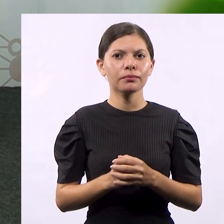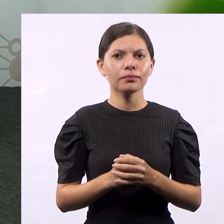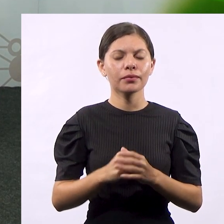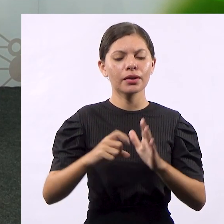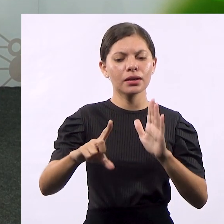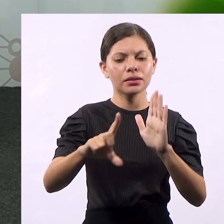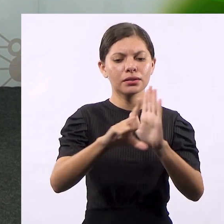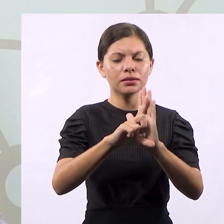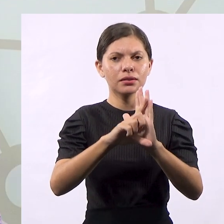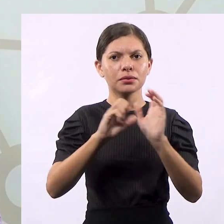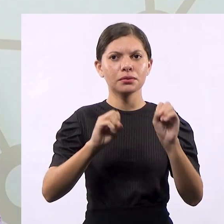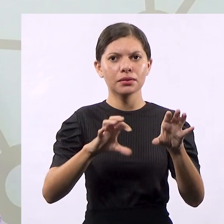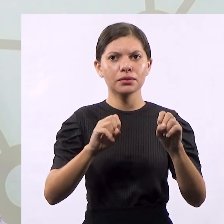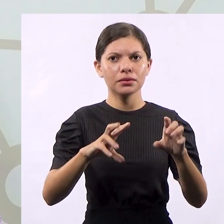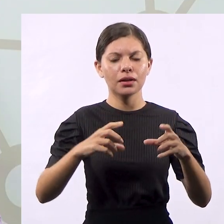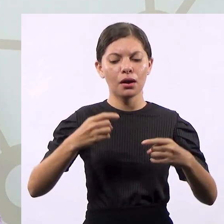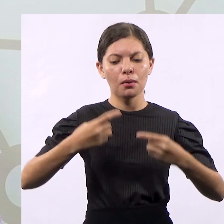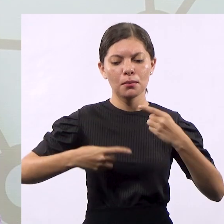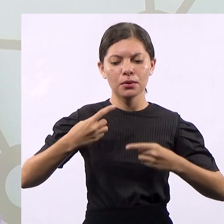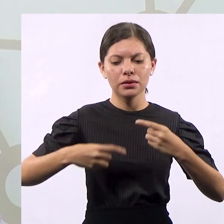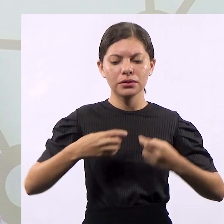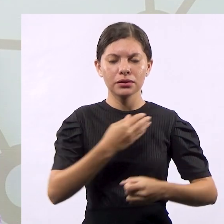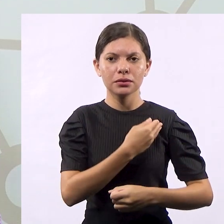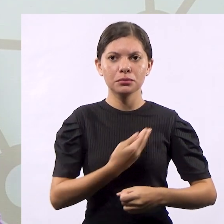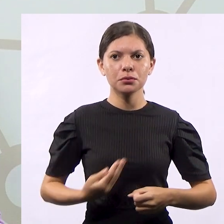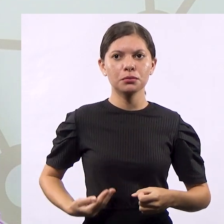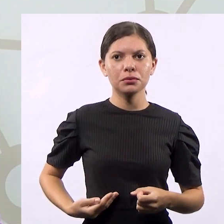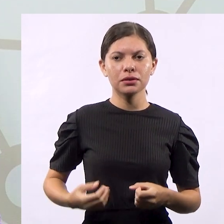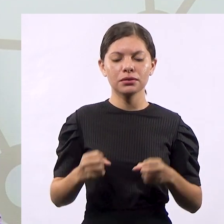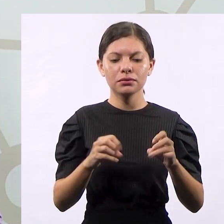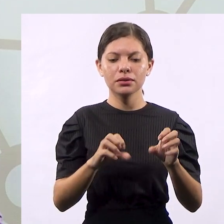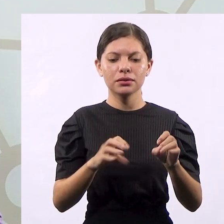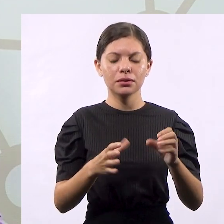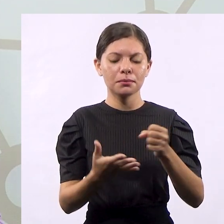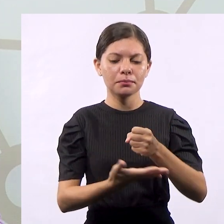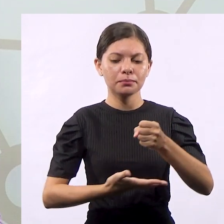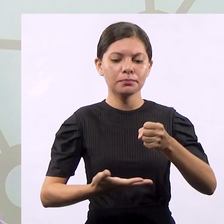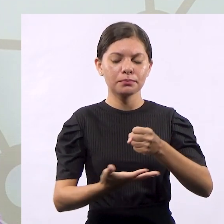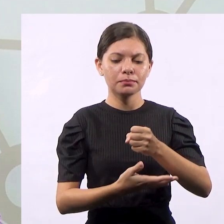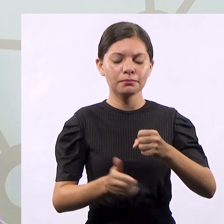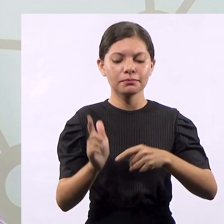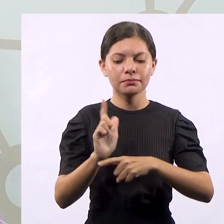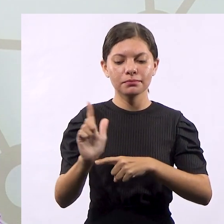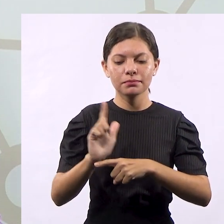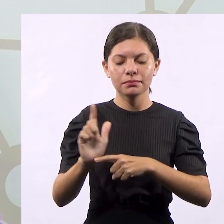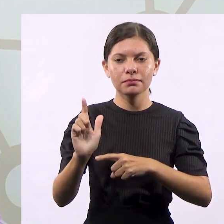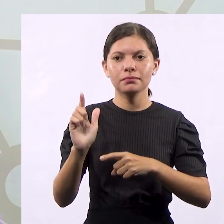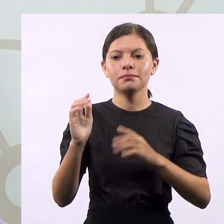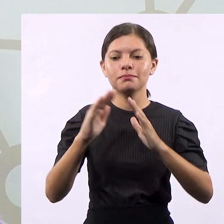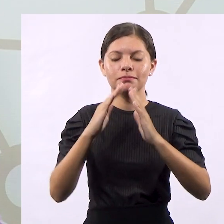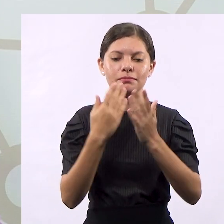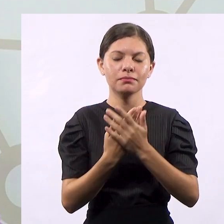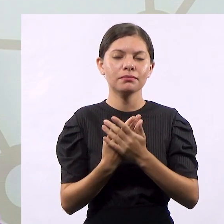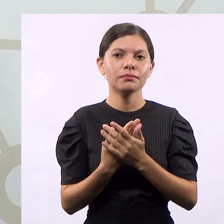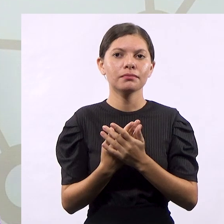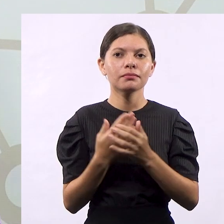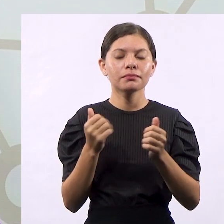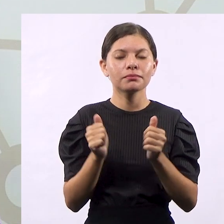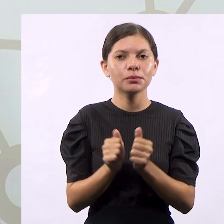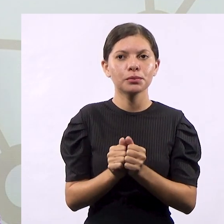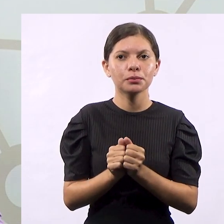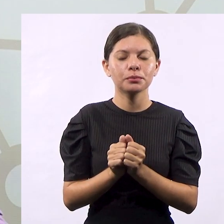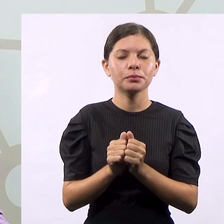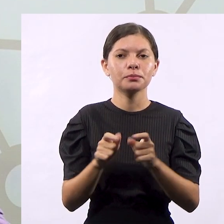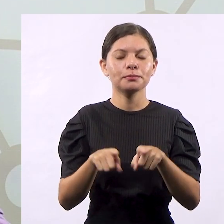públicas da educação básica e também gestão escolar. Os objetivos desse eixo que vocês devem contemplar